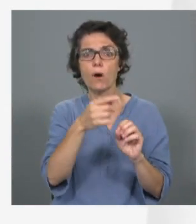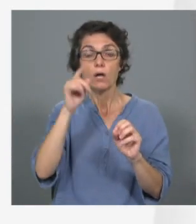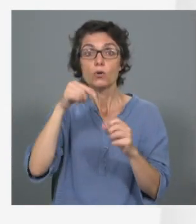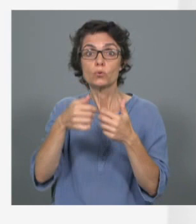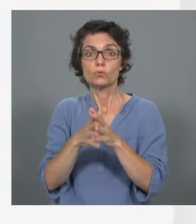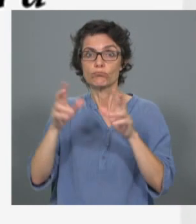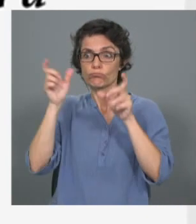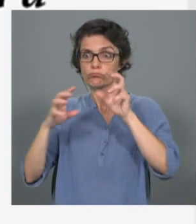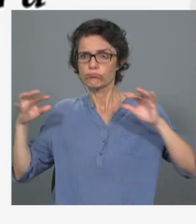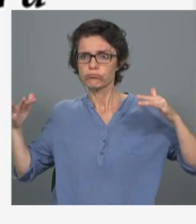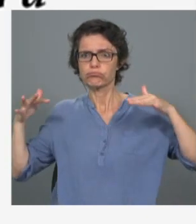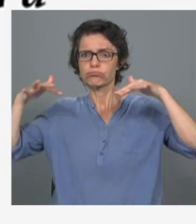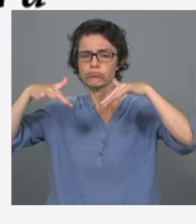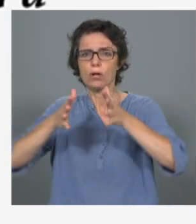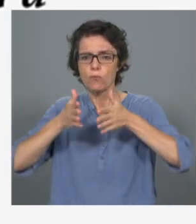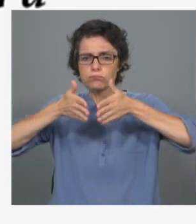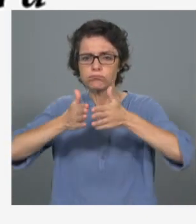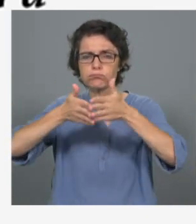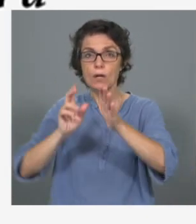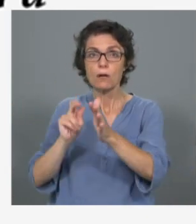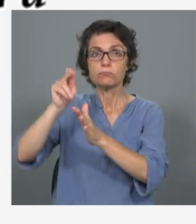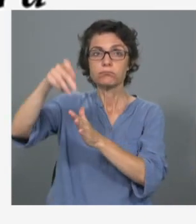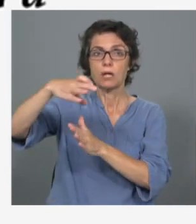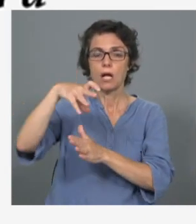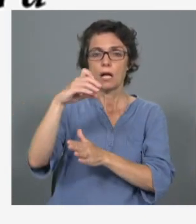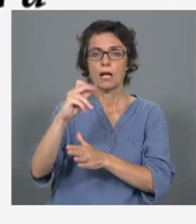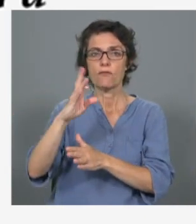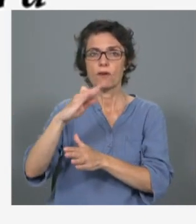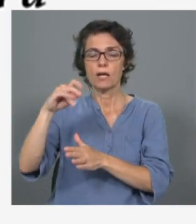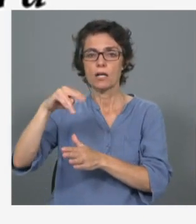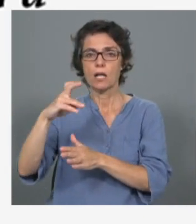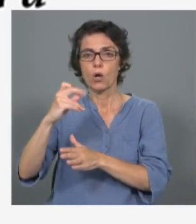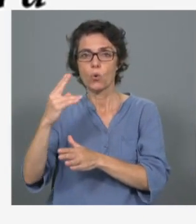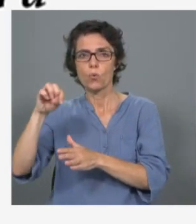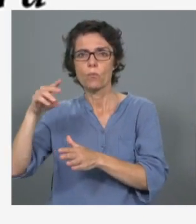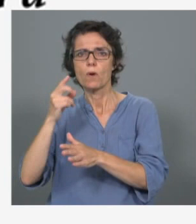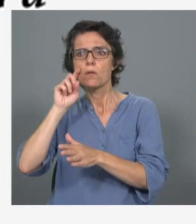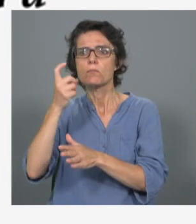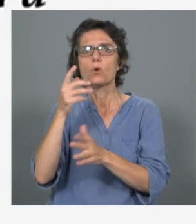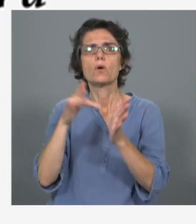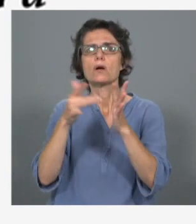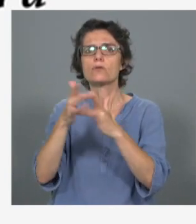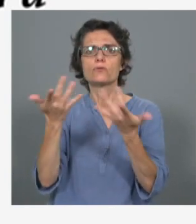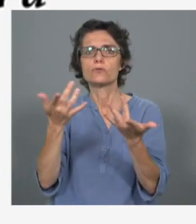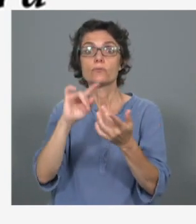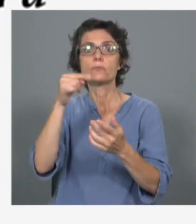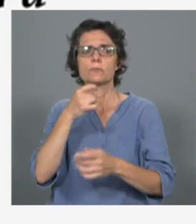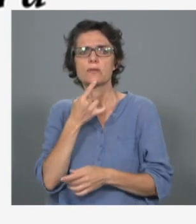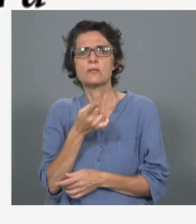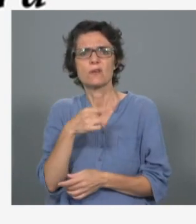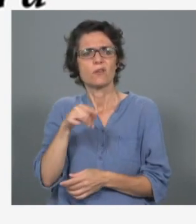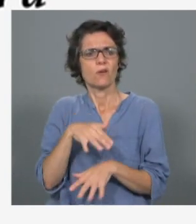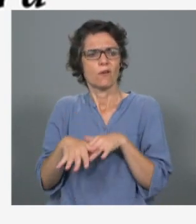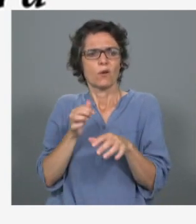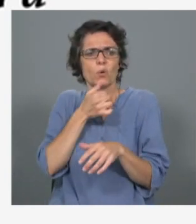para as barcas e foram para Cafarnaum à procura de Jesus. Disseram-lhe então: Que devemos nós